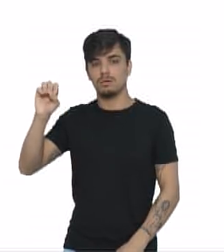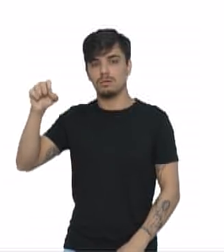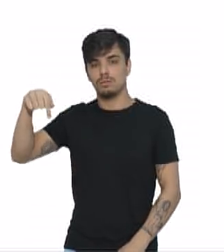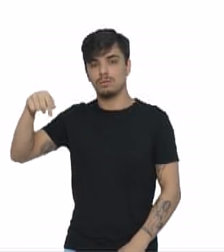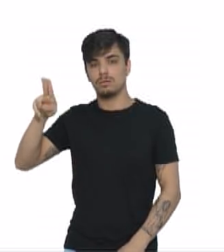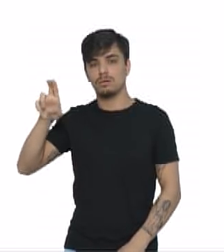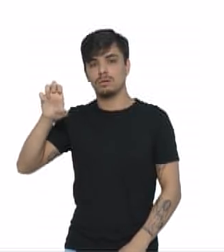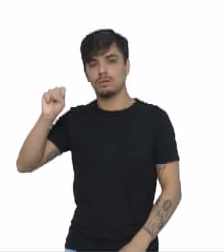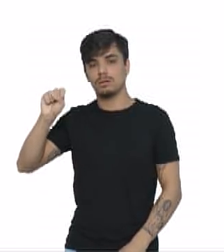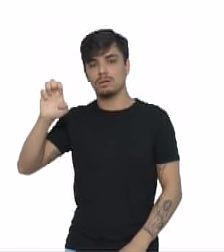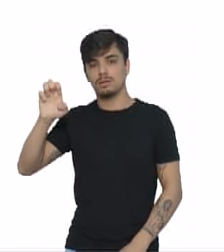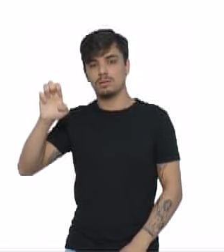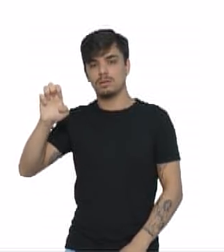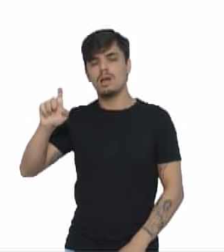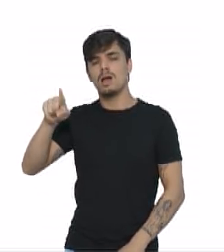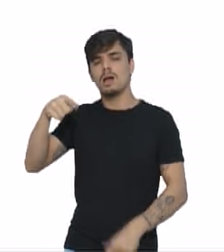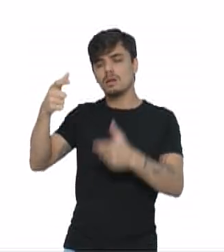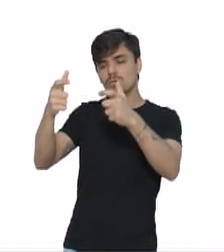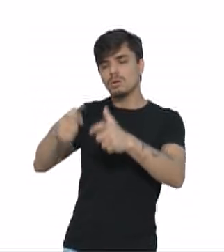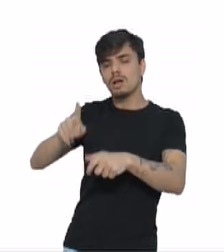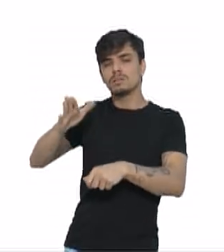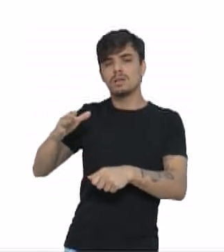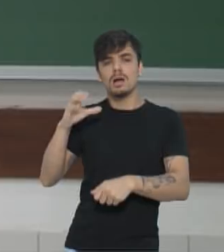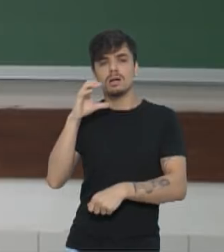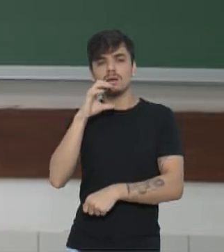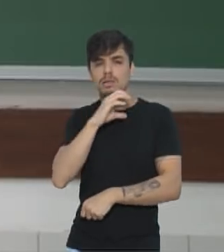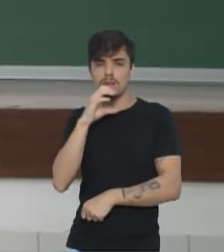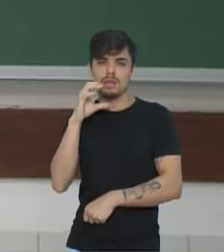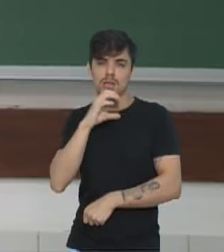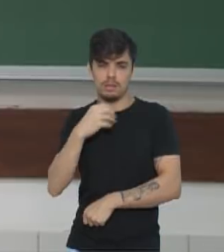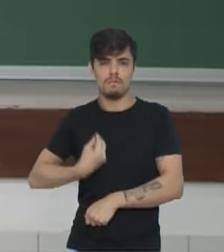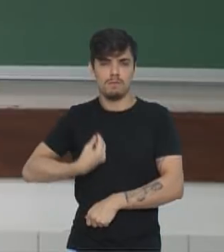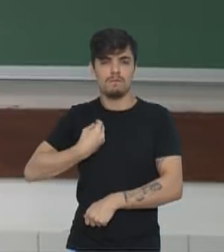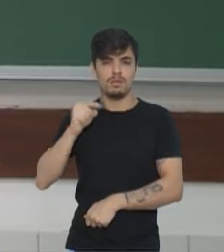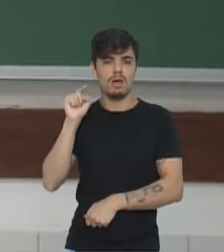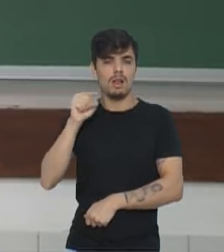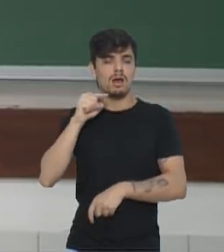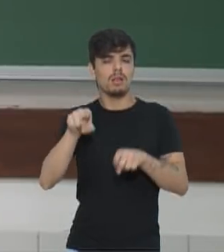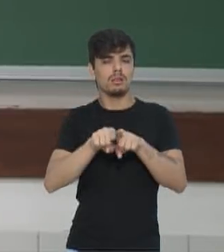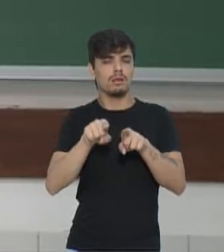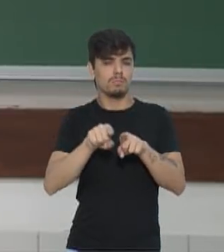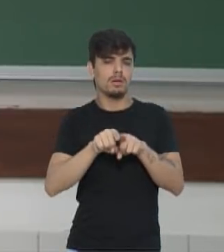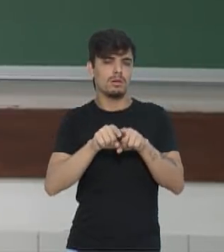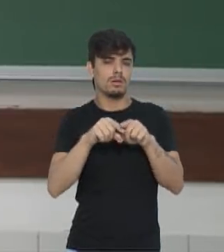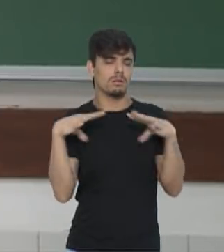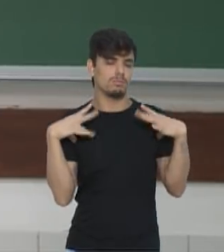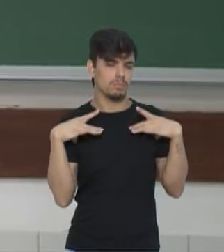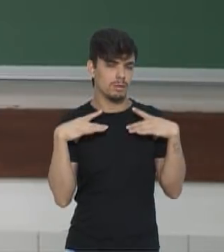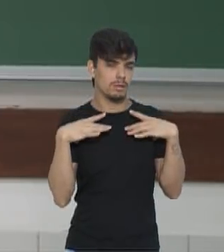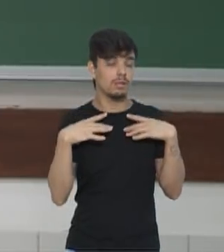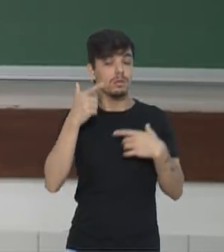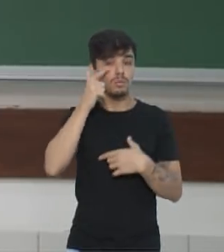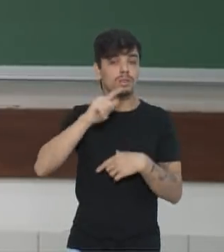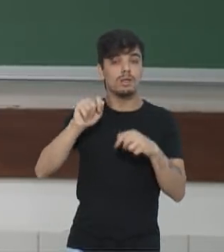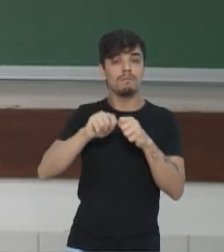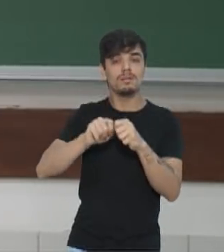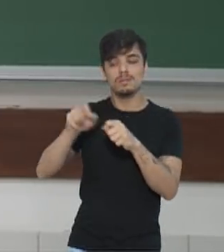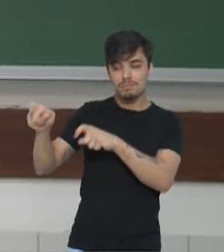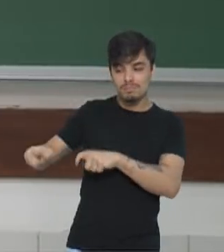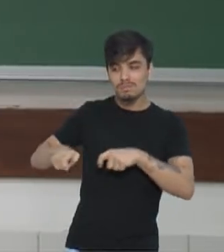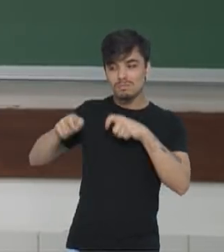quente, mais tranquila, e ali eles conseguiam desenvolver uma rica agricultura, sendo um povo assim um pouco